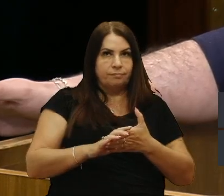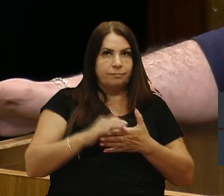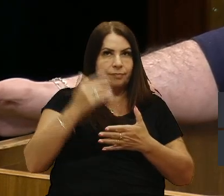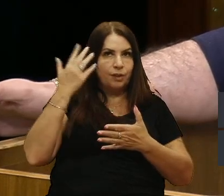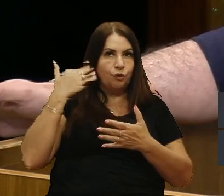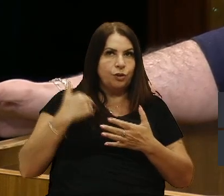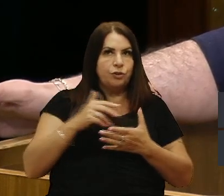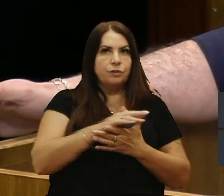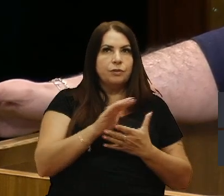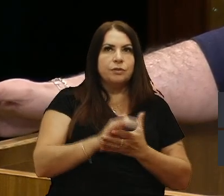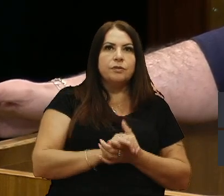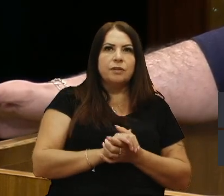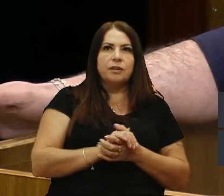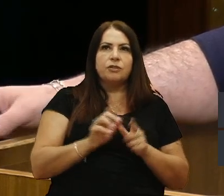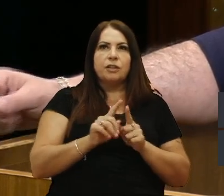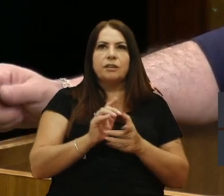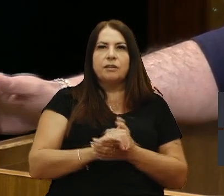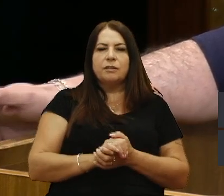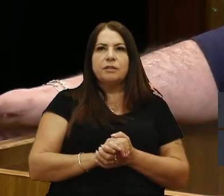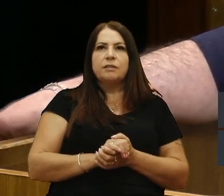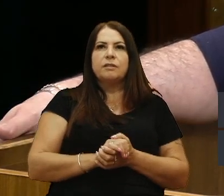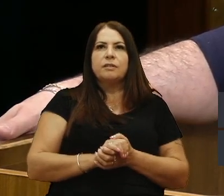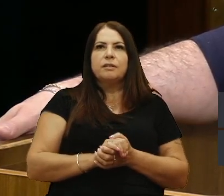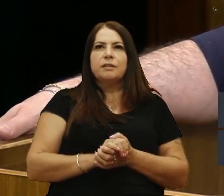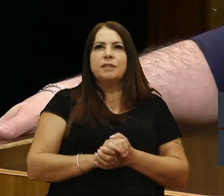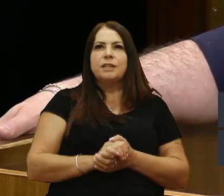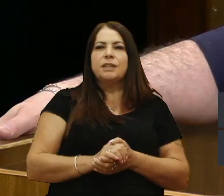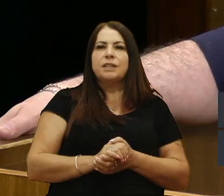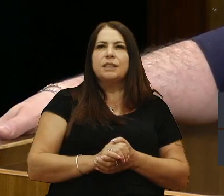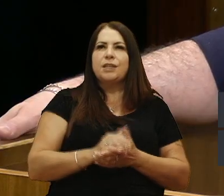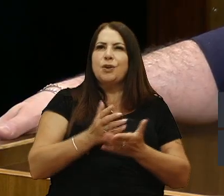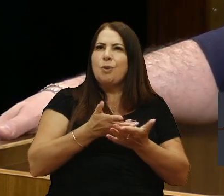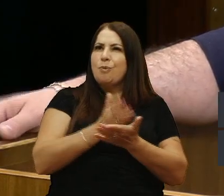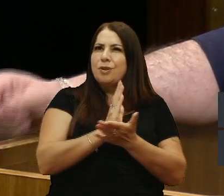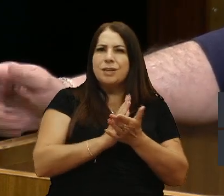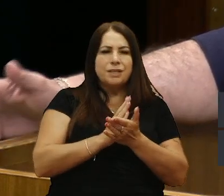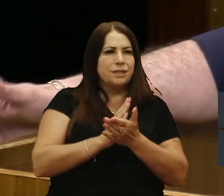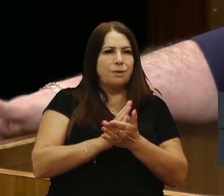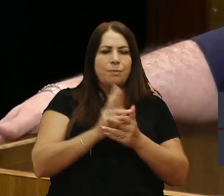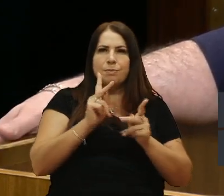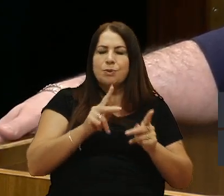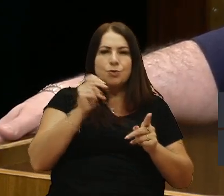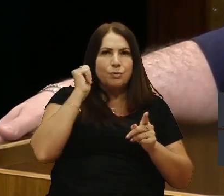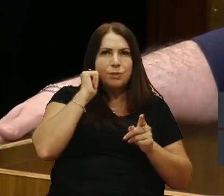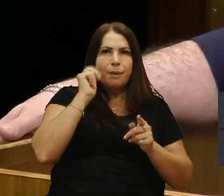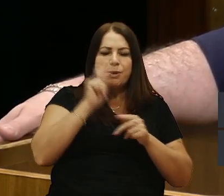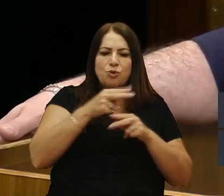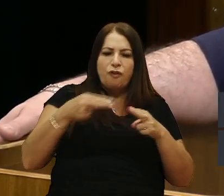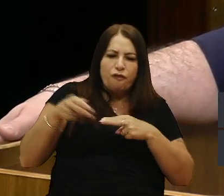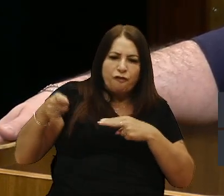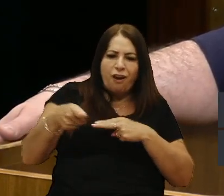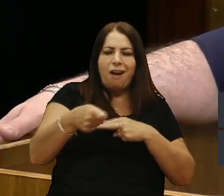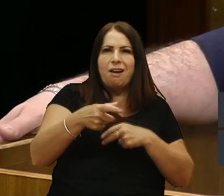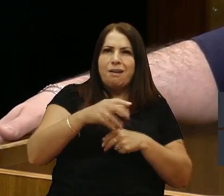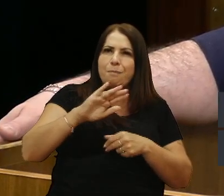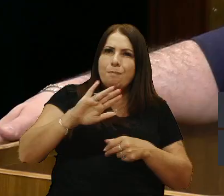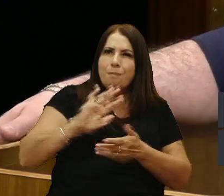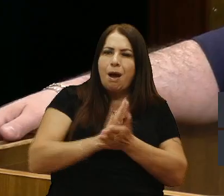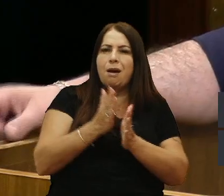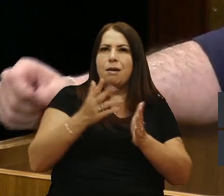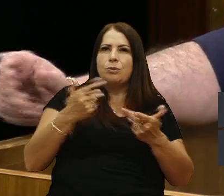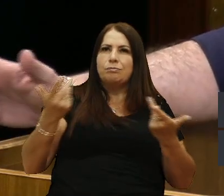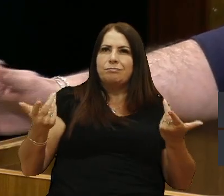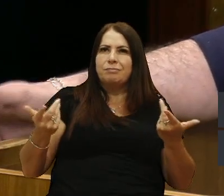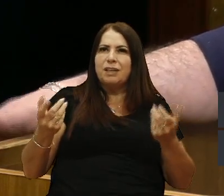caos. Tá? É perturbação do sossego público, é pessoa esfaqueada e morta,